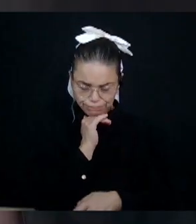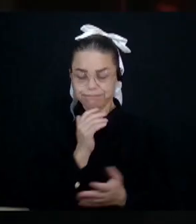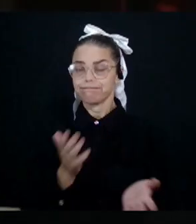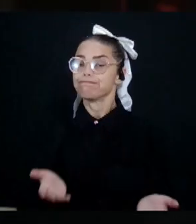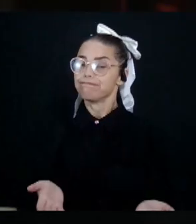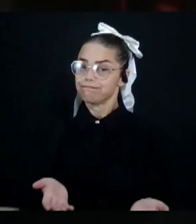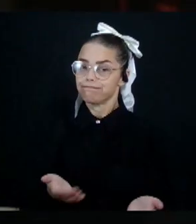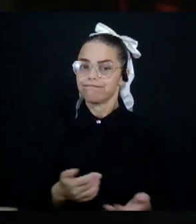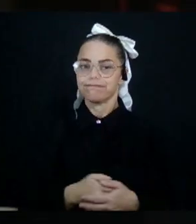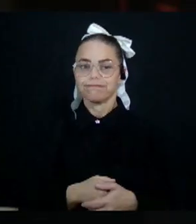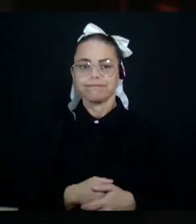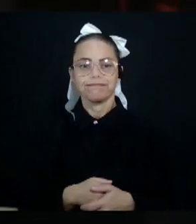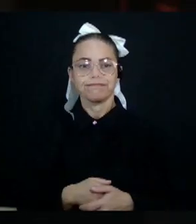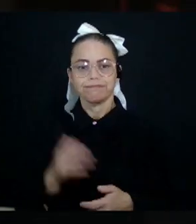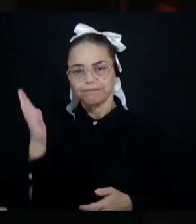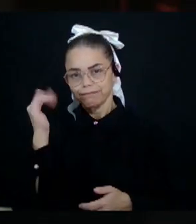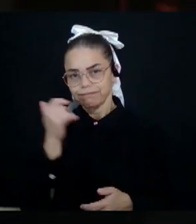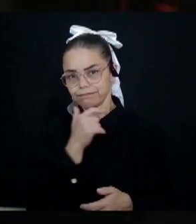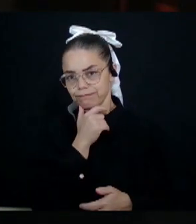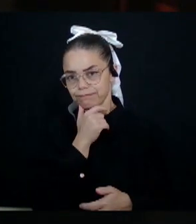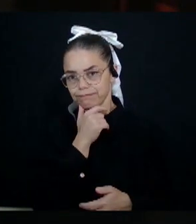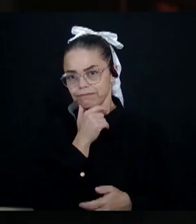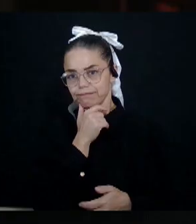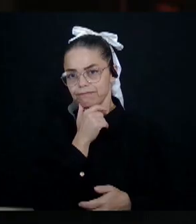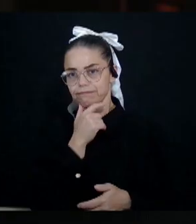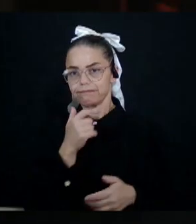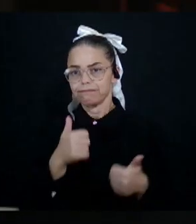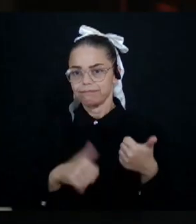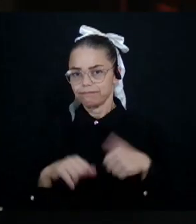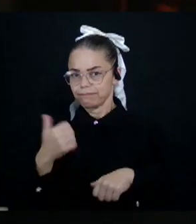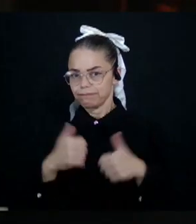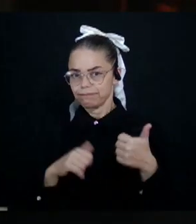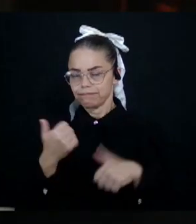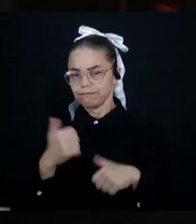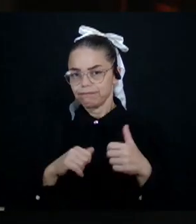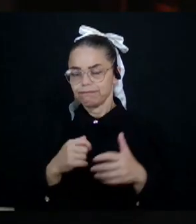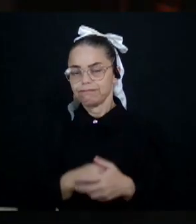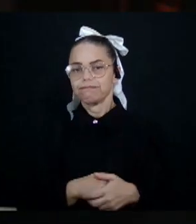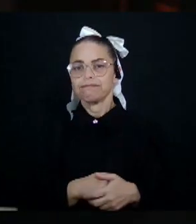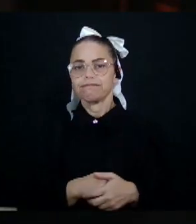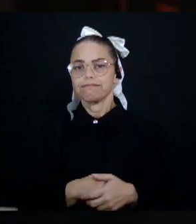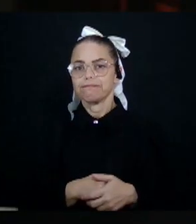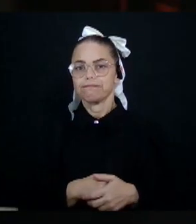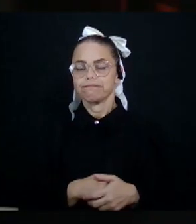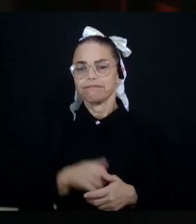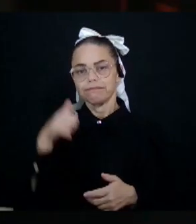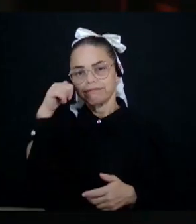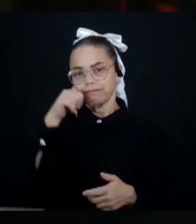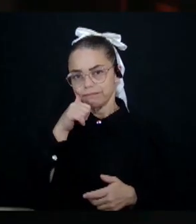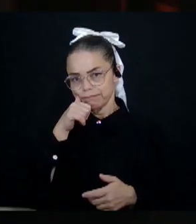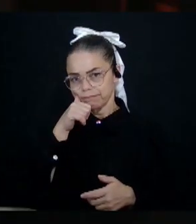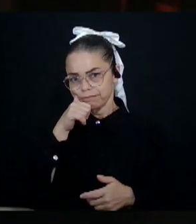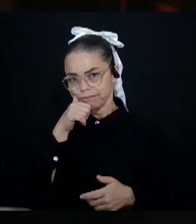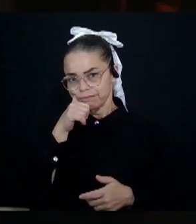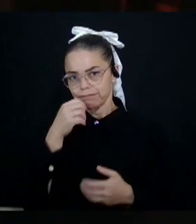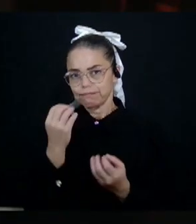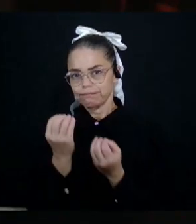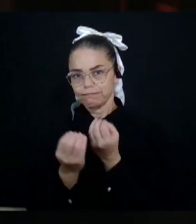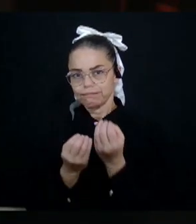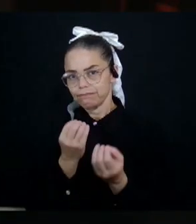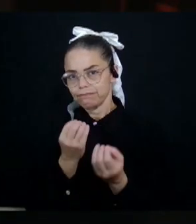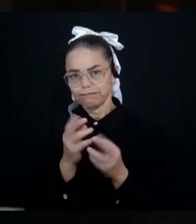sabe que faz a gente analisar a questão feminina. Vamos lá. Como as expectativas